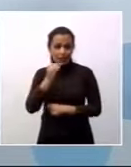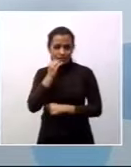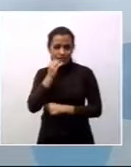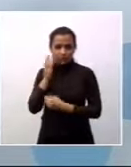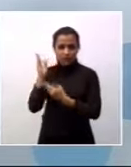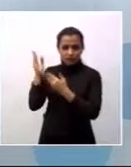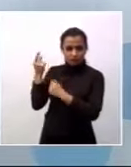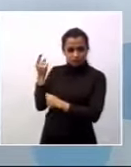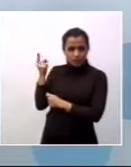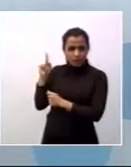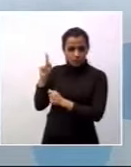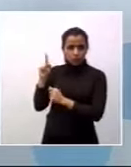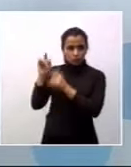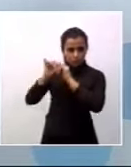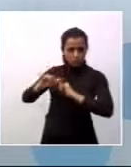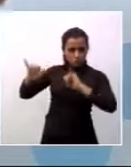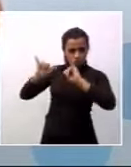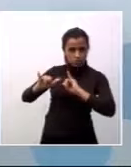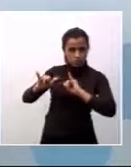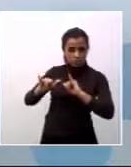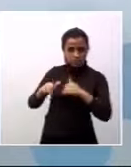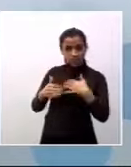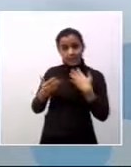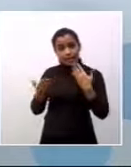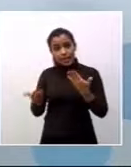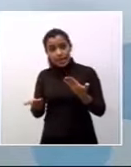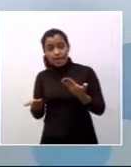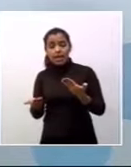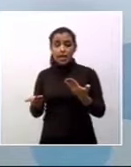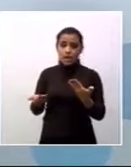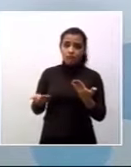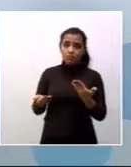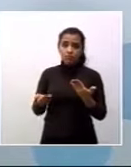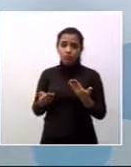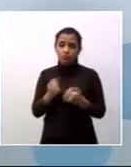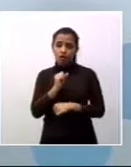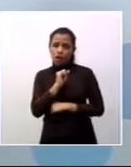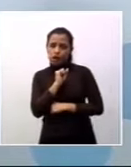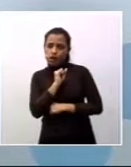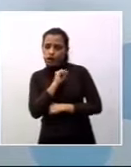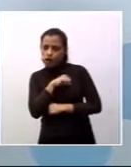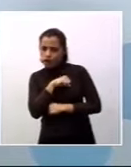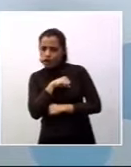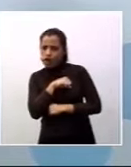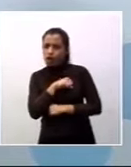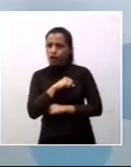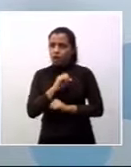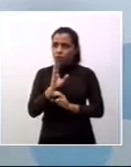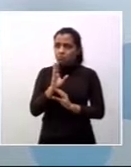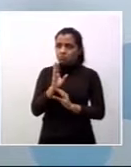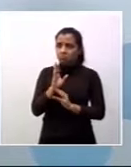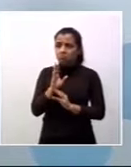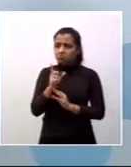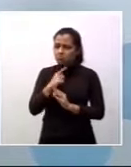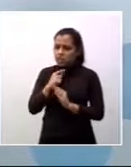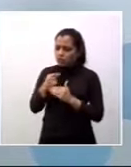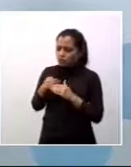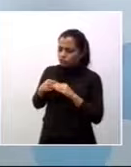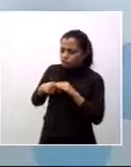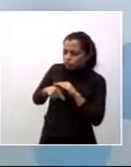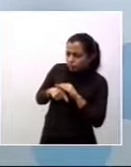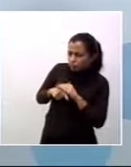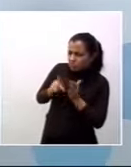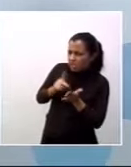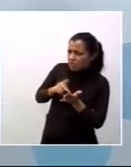que ela já entra a questão só mandou te enganando e ela tem um fundo de verdade